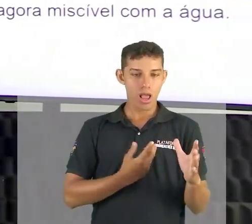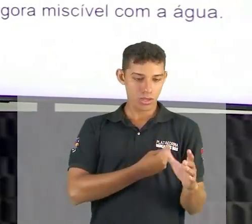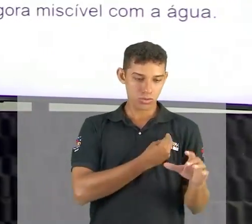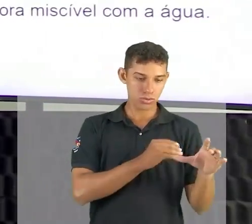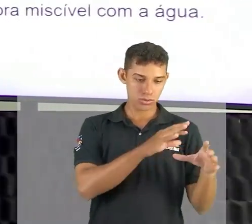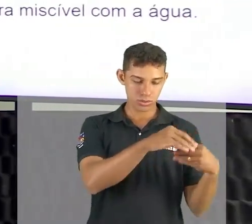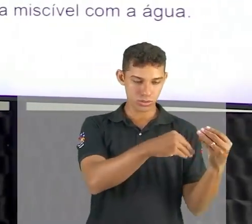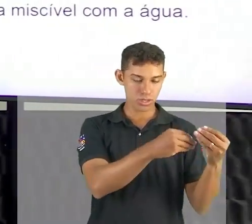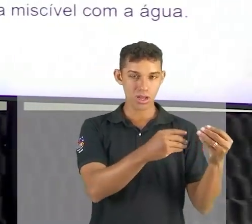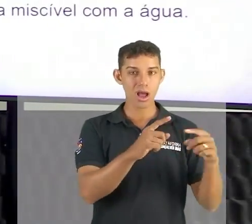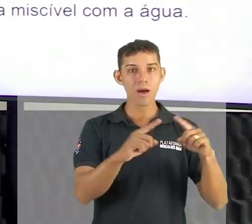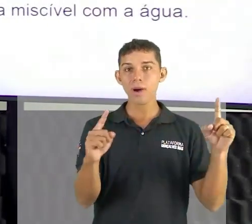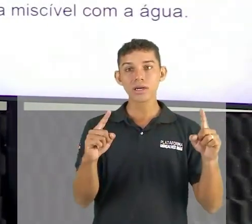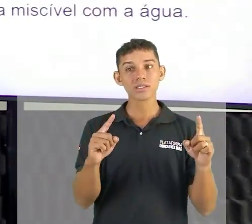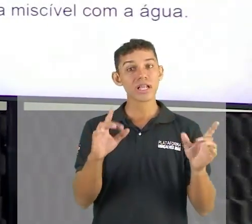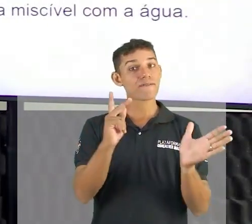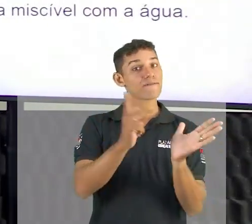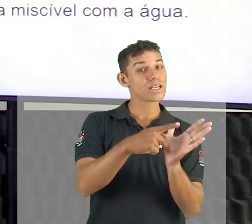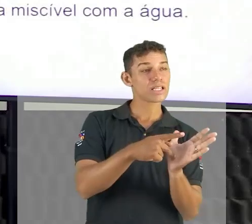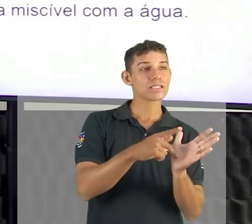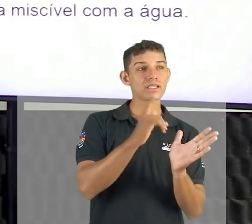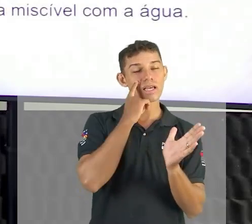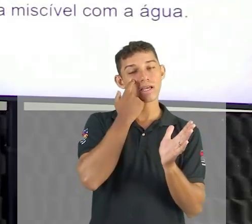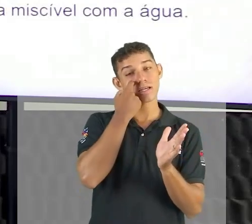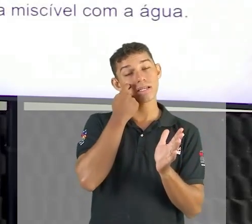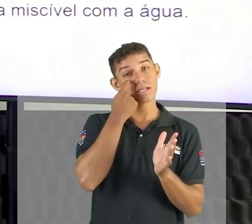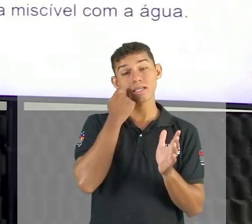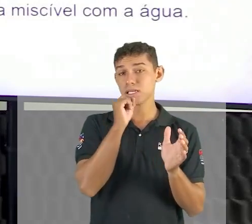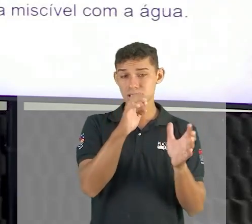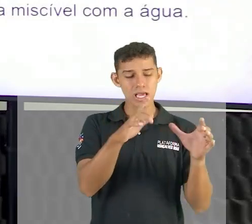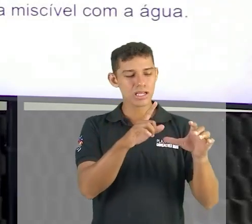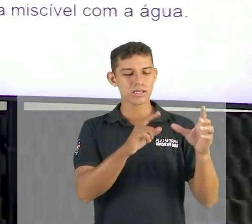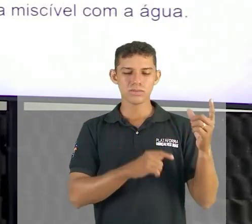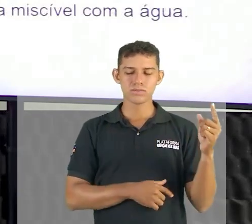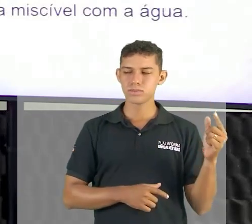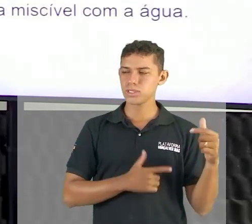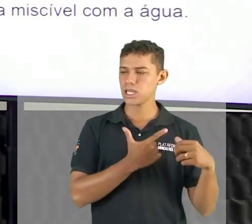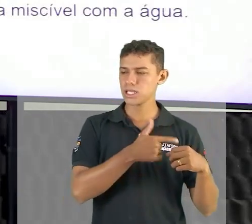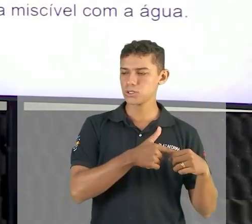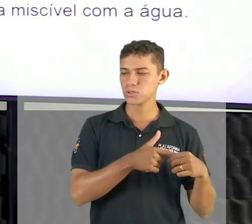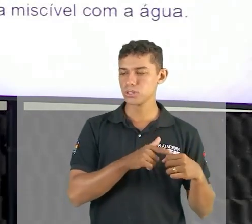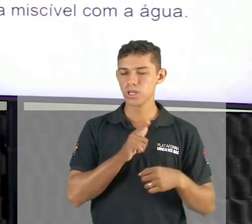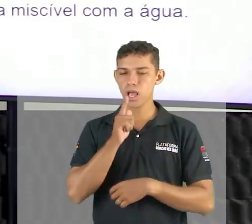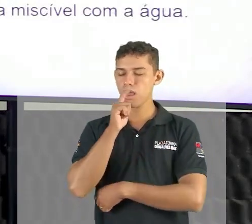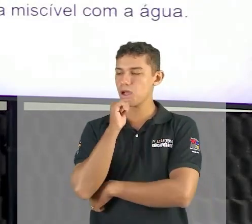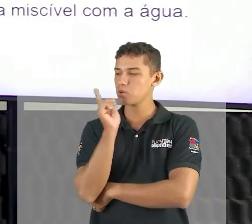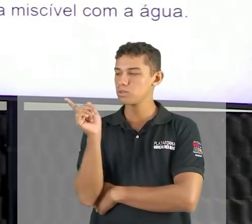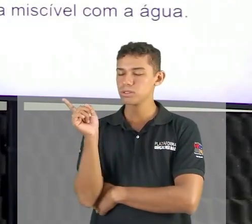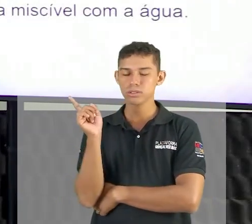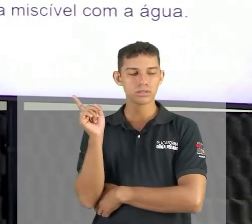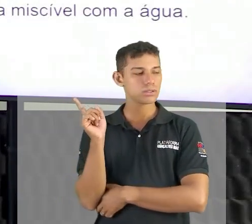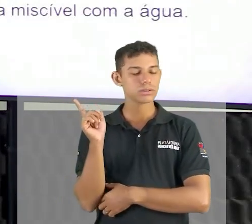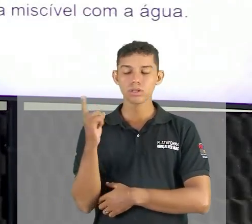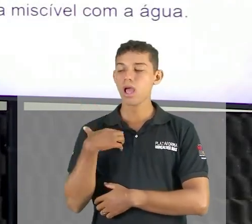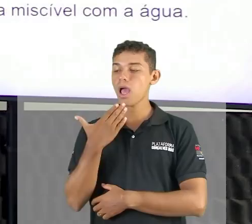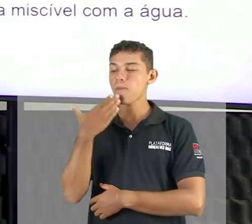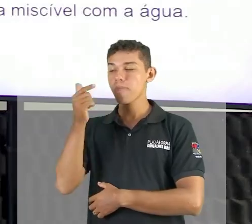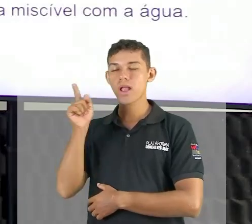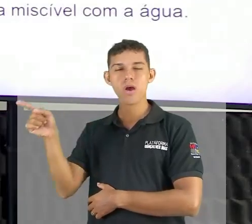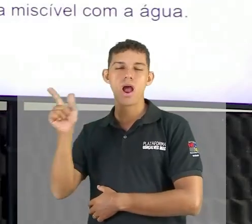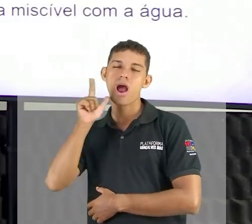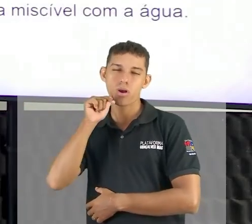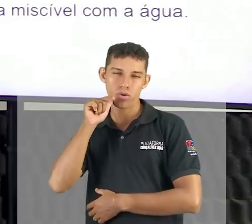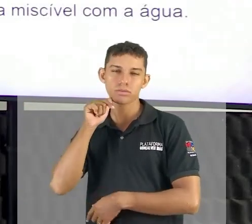gasolina. Mas na verdade o etanol, se ele pudesse escolher, ele diria assim, se tivesse água e gasolina, eu preferiria